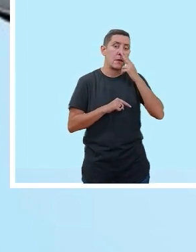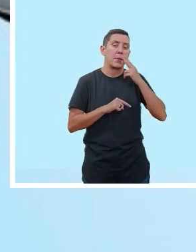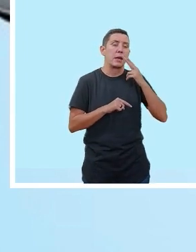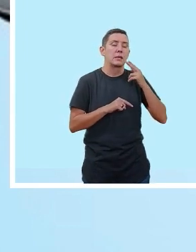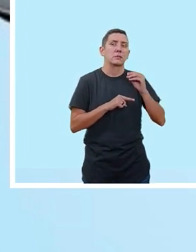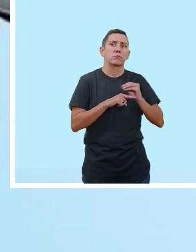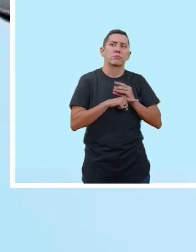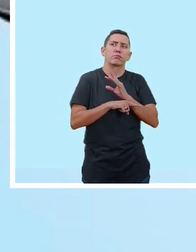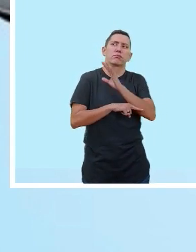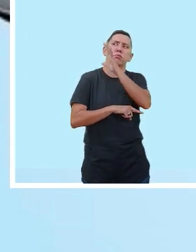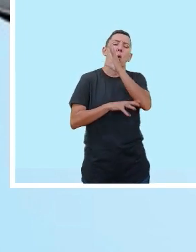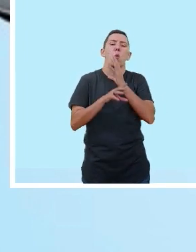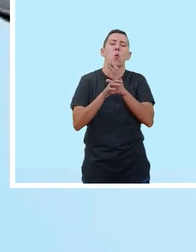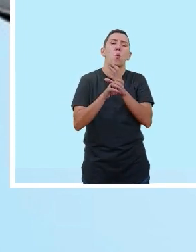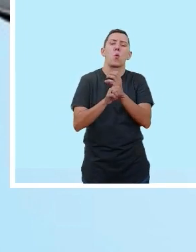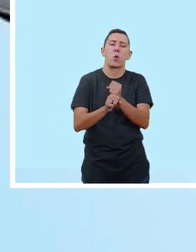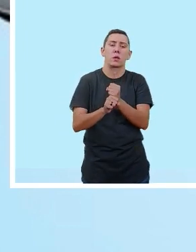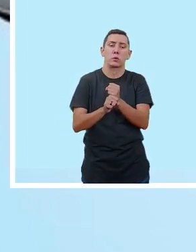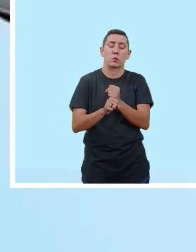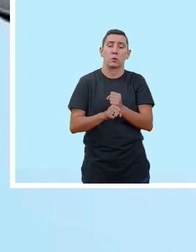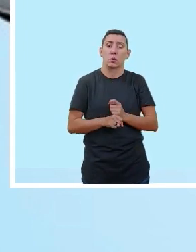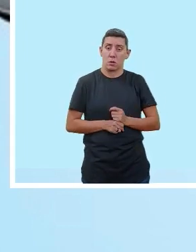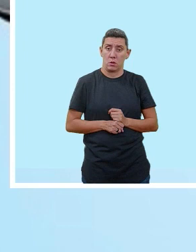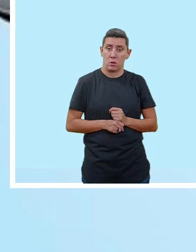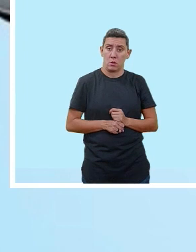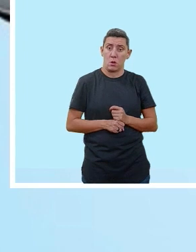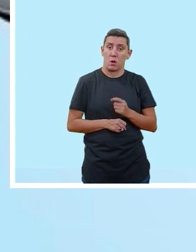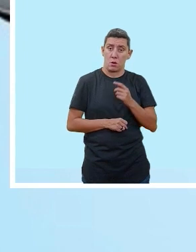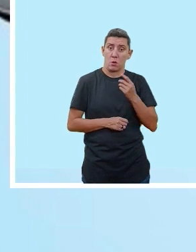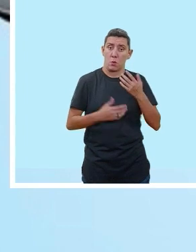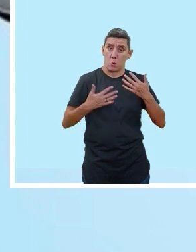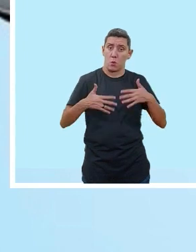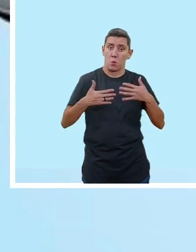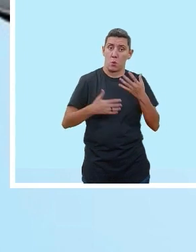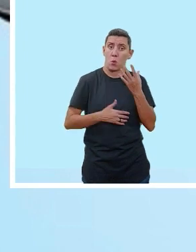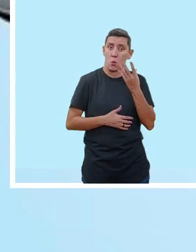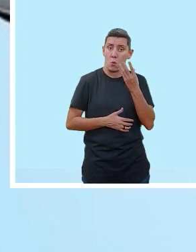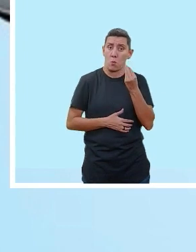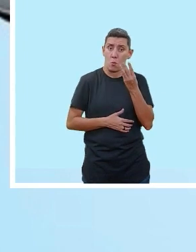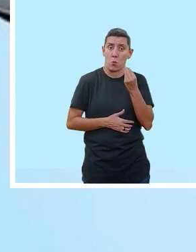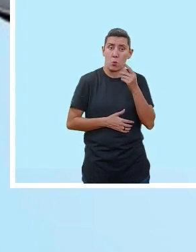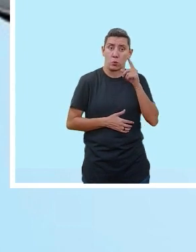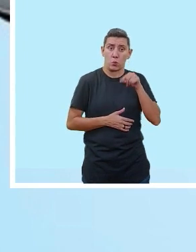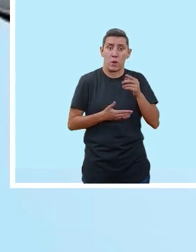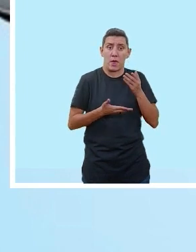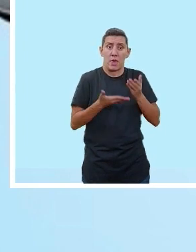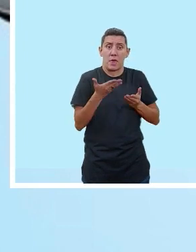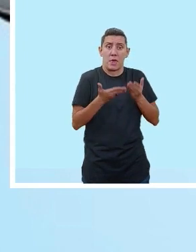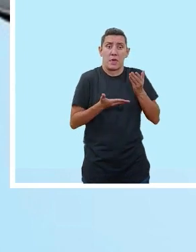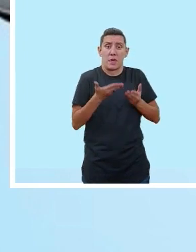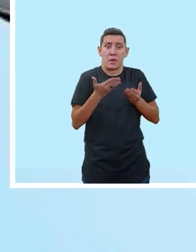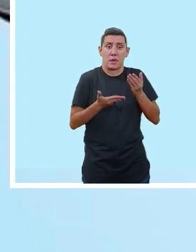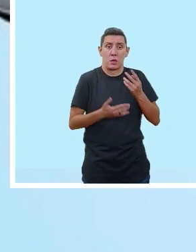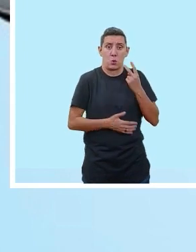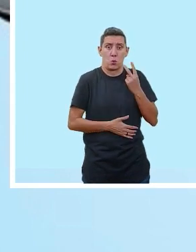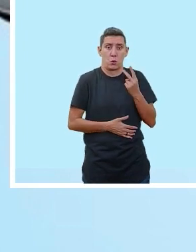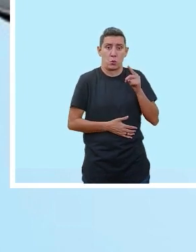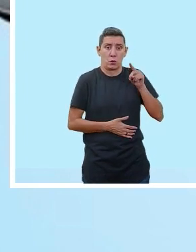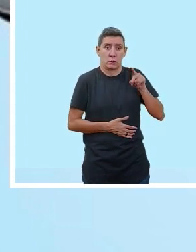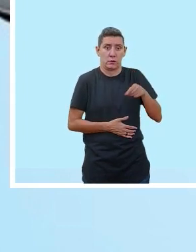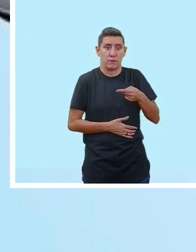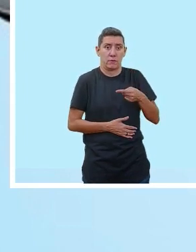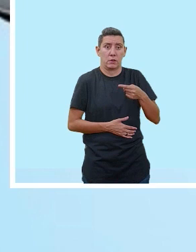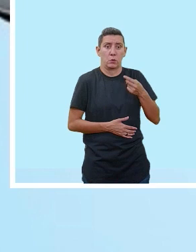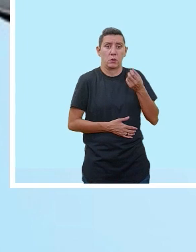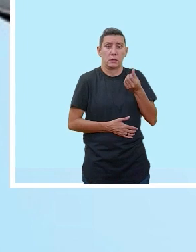dióxido de carbono liberados na atmosfera. O que significa isso? Se você deixar de utilizar o